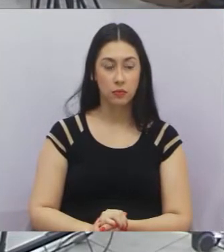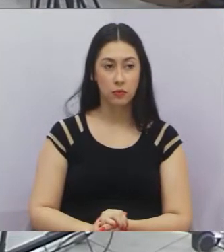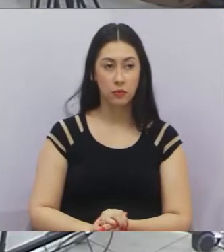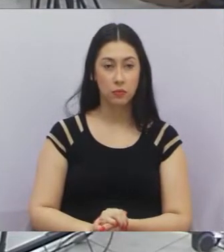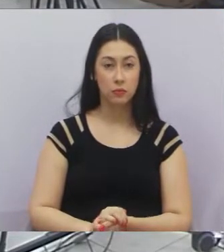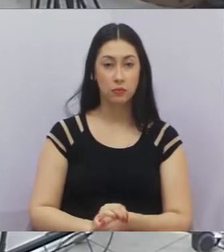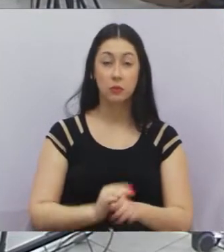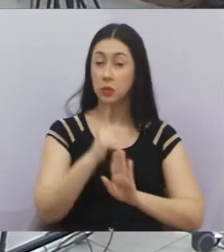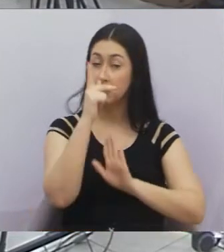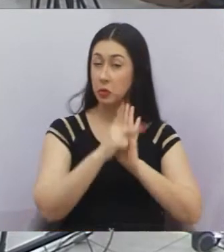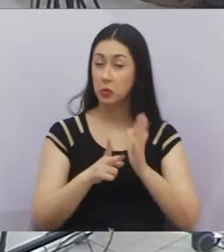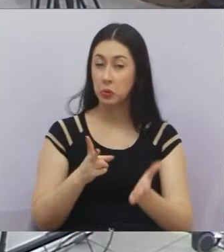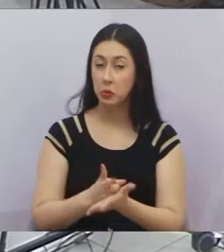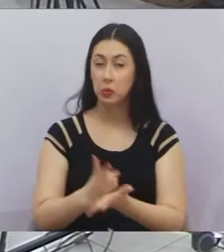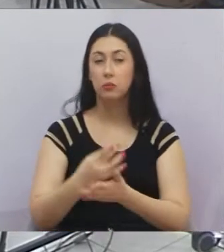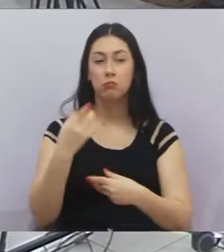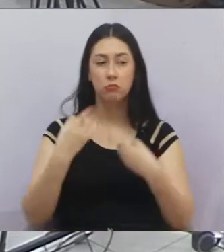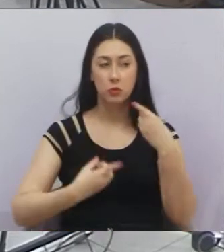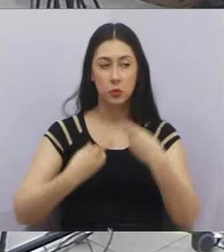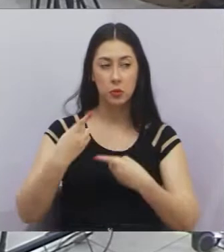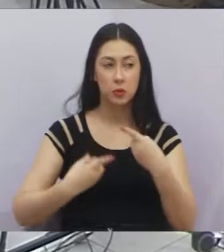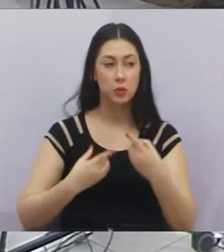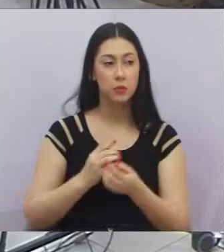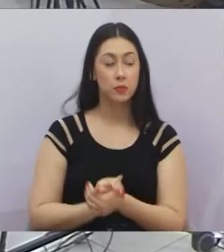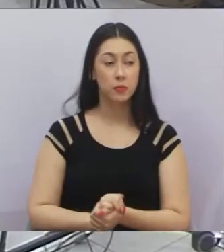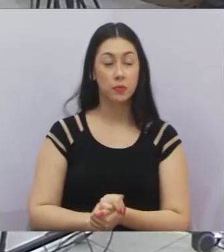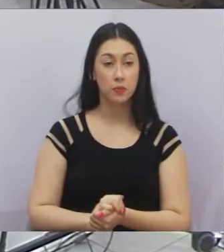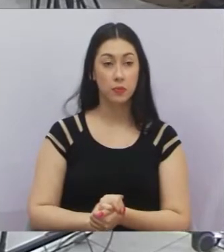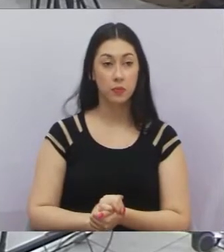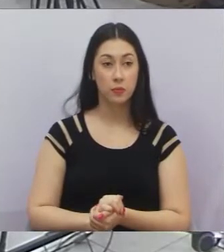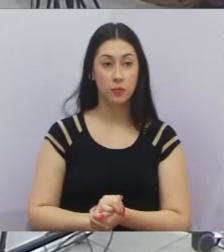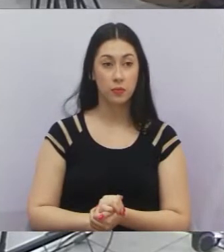O projeto continua em discussão.